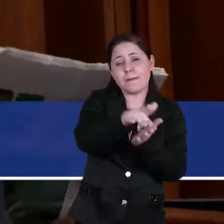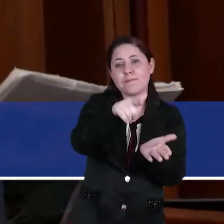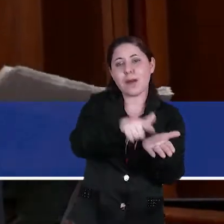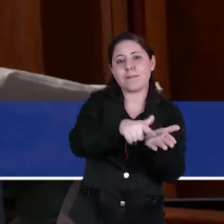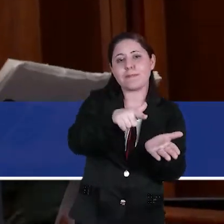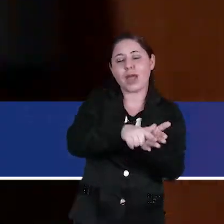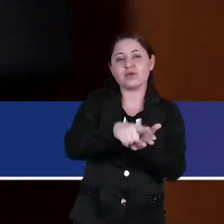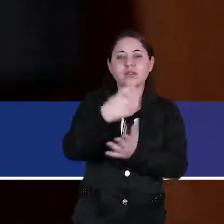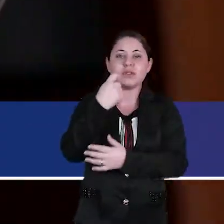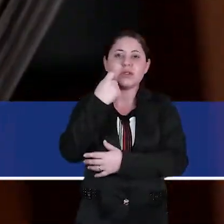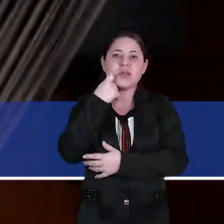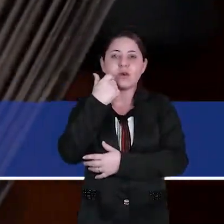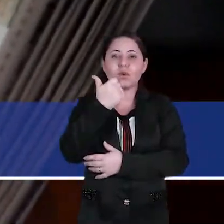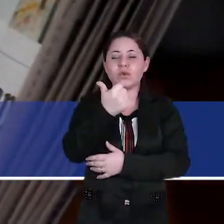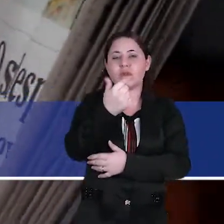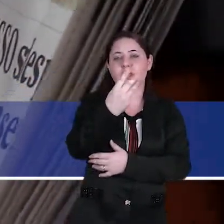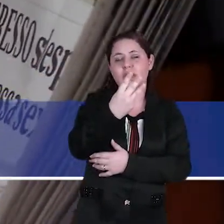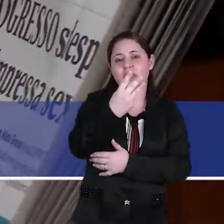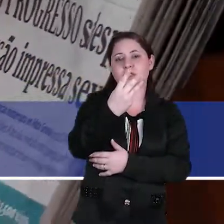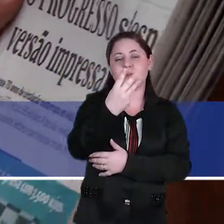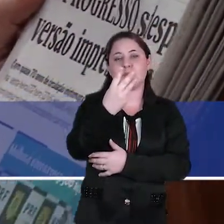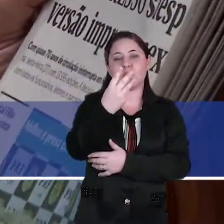nesta sexta-feira, com